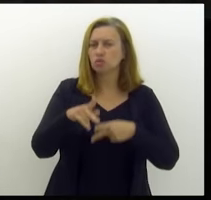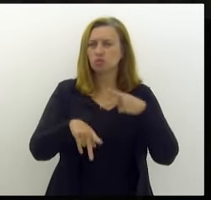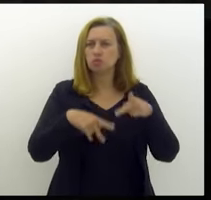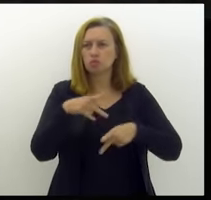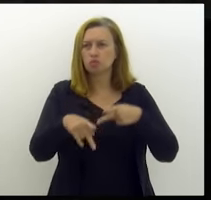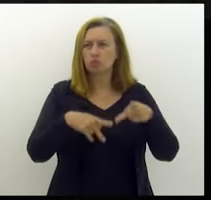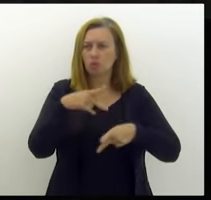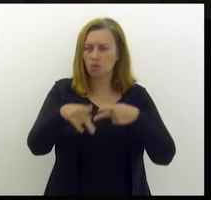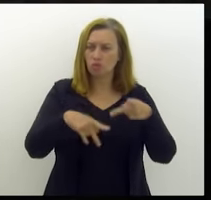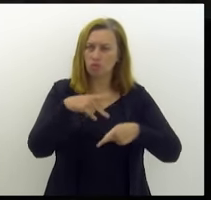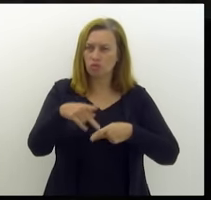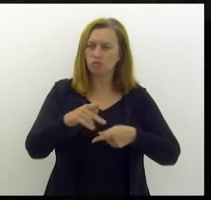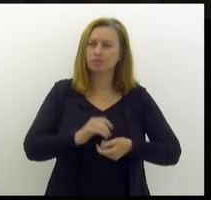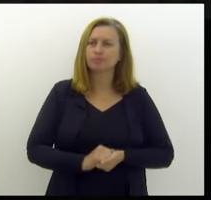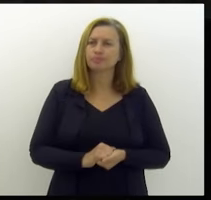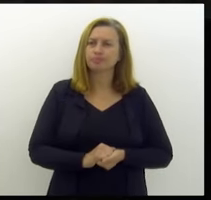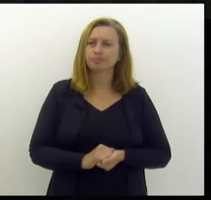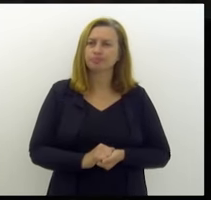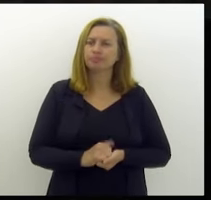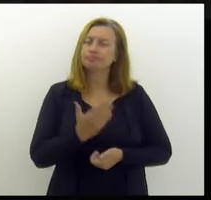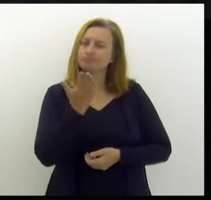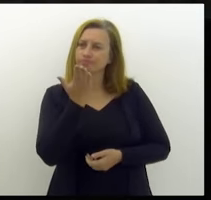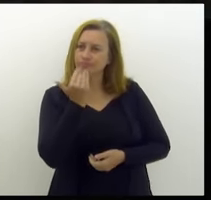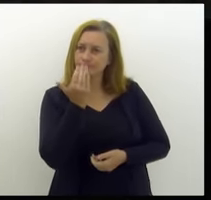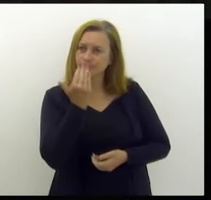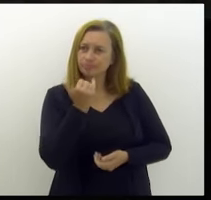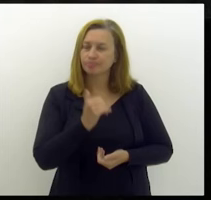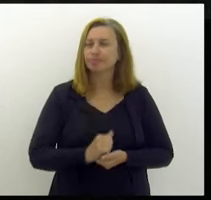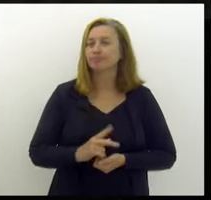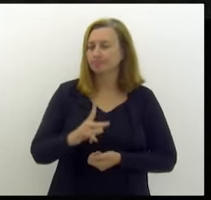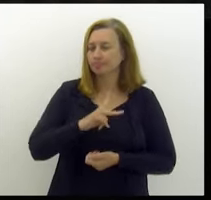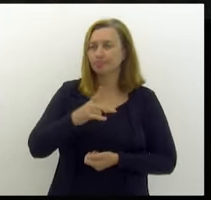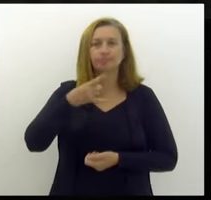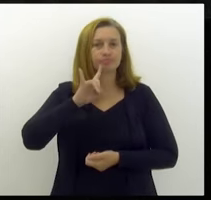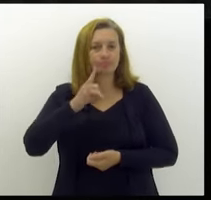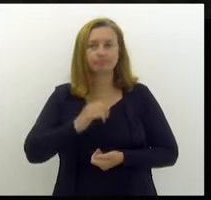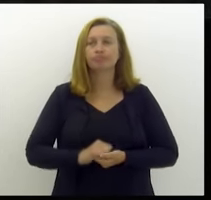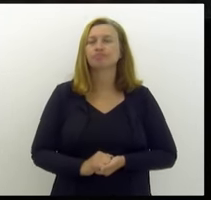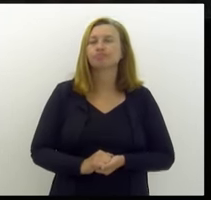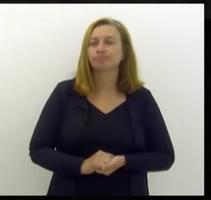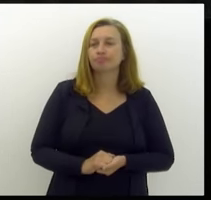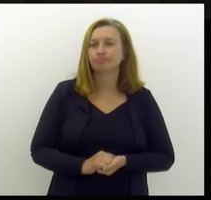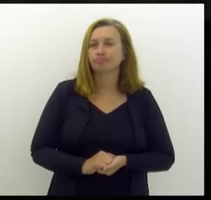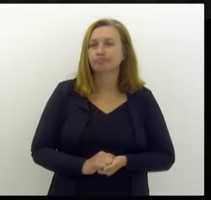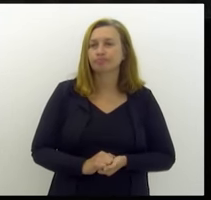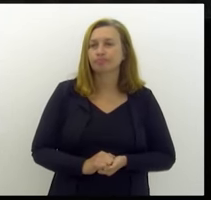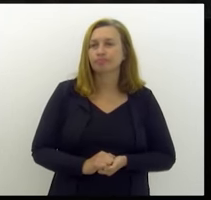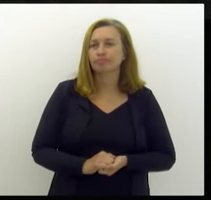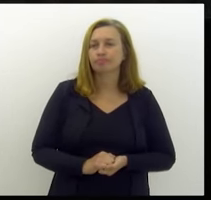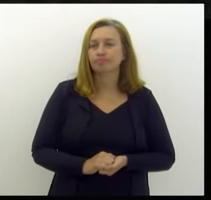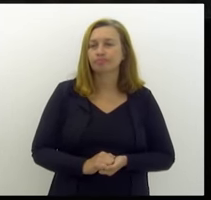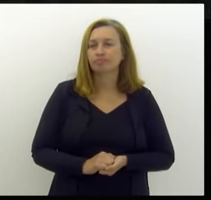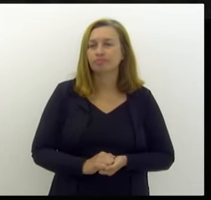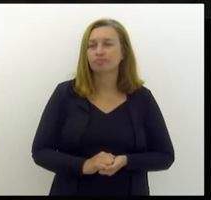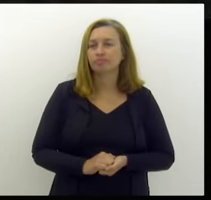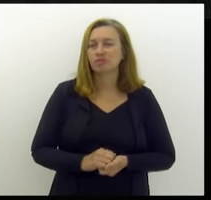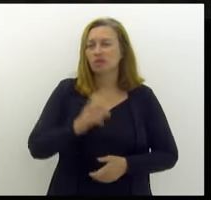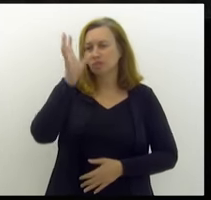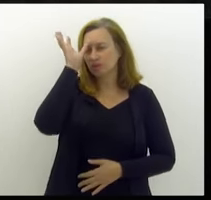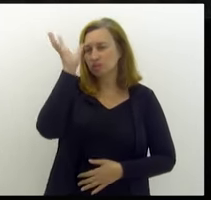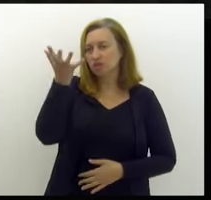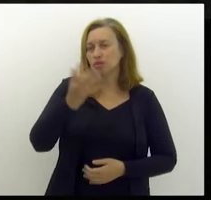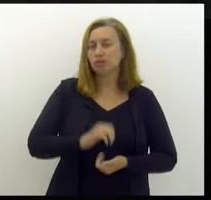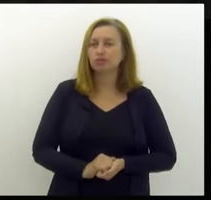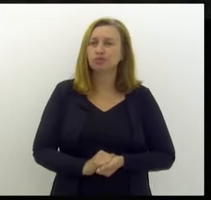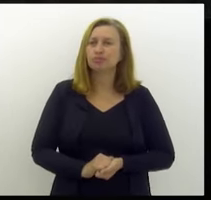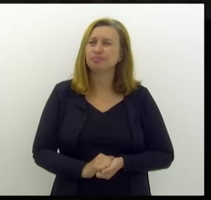indiretamente através da alimentação e da própria bebida a solução